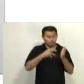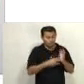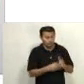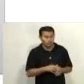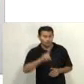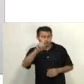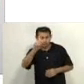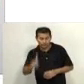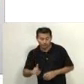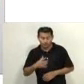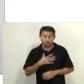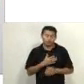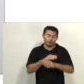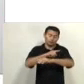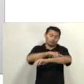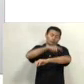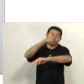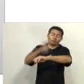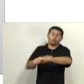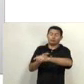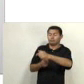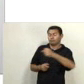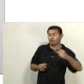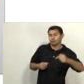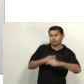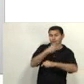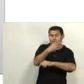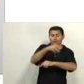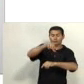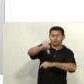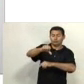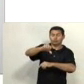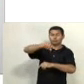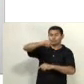lado direito da minha curva, menos